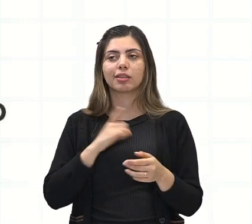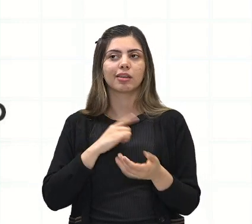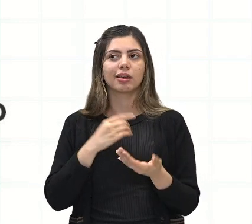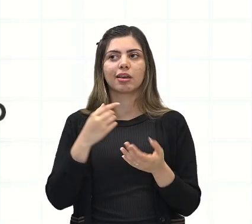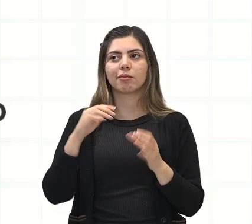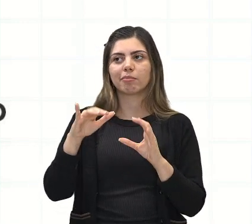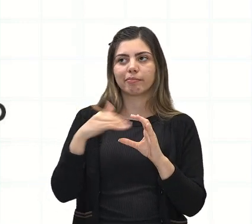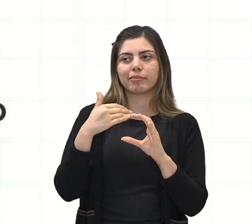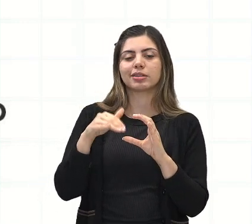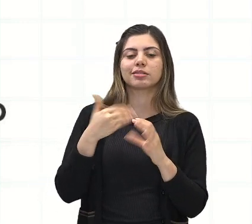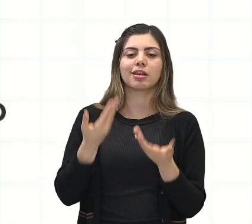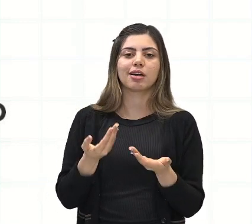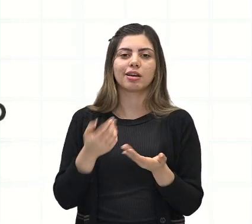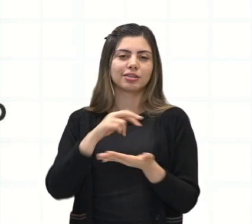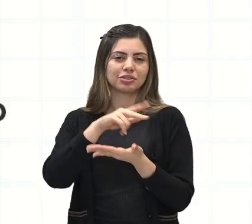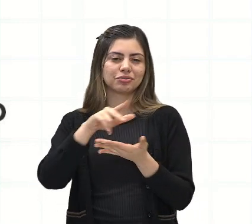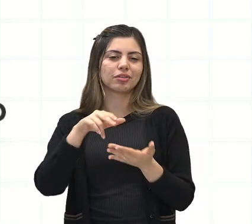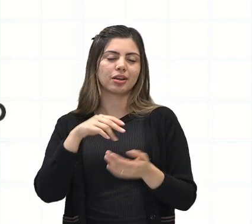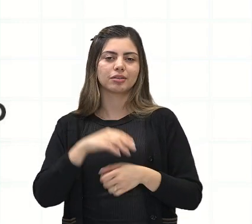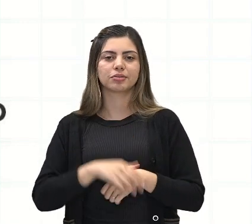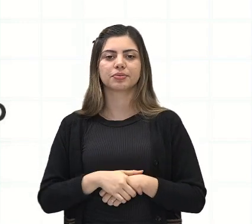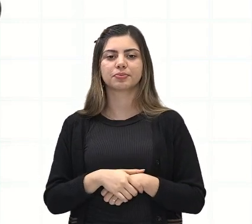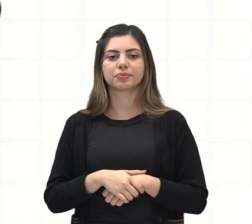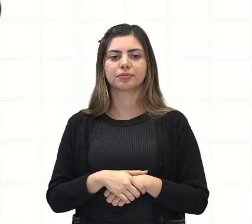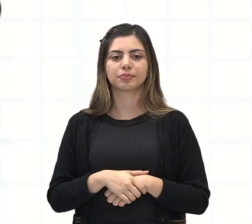mensagens, mídias e por aí vai.